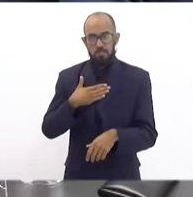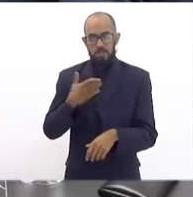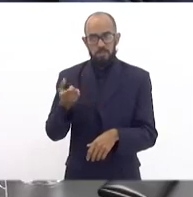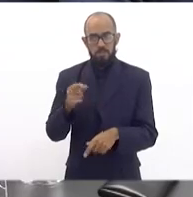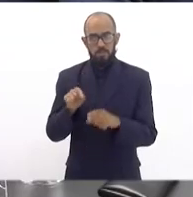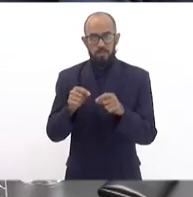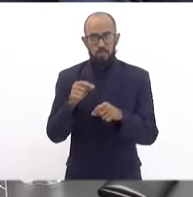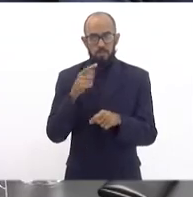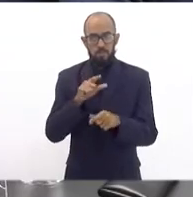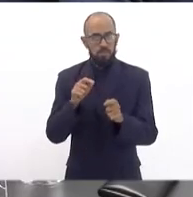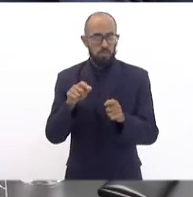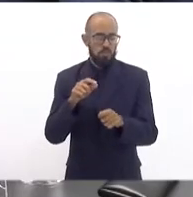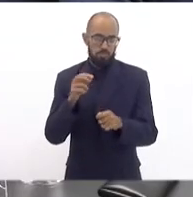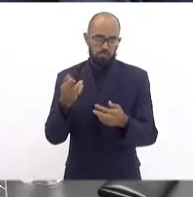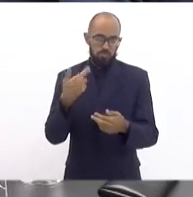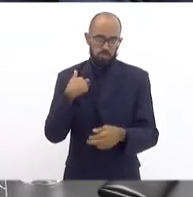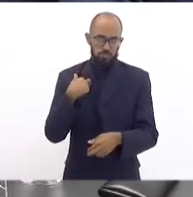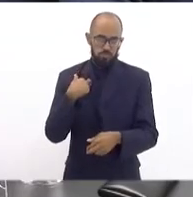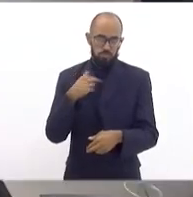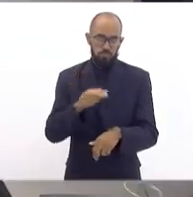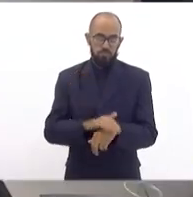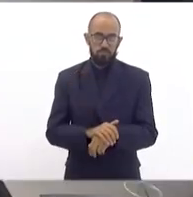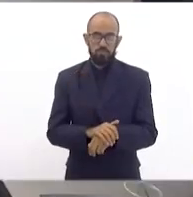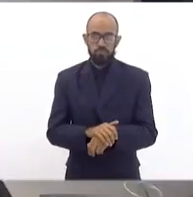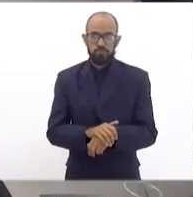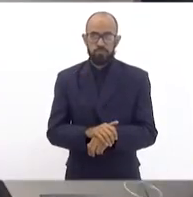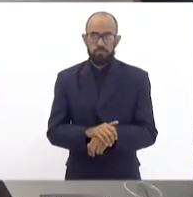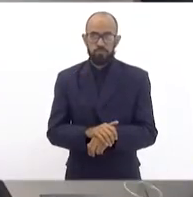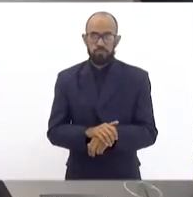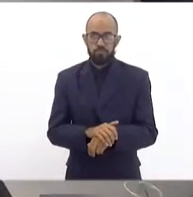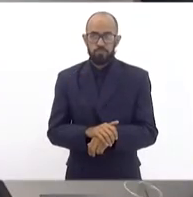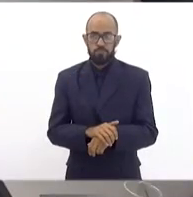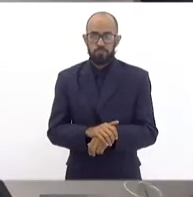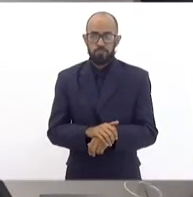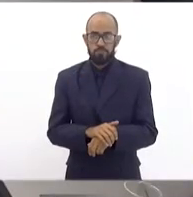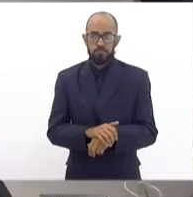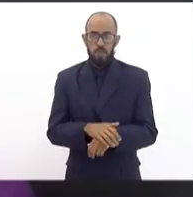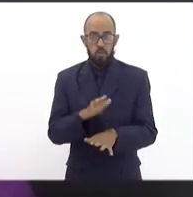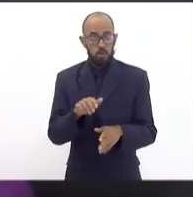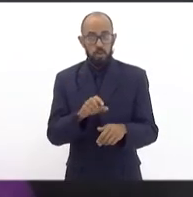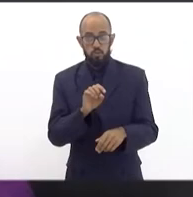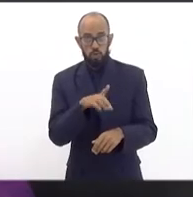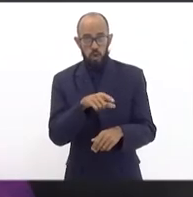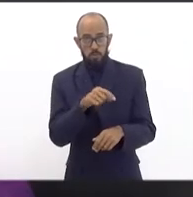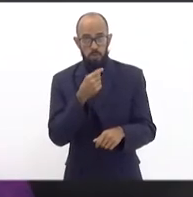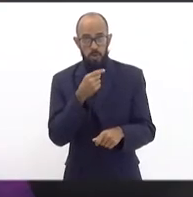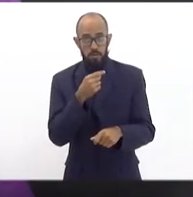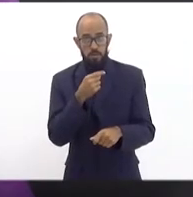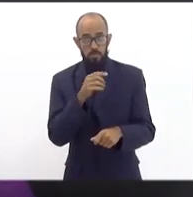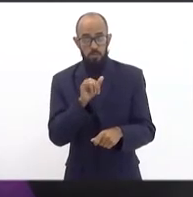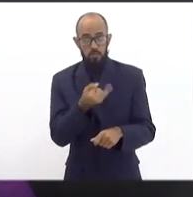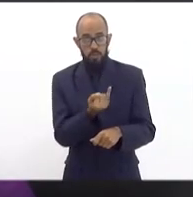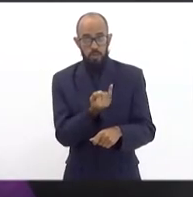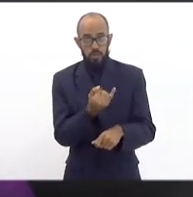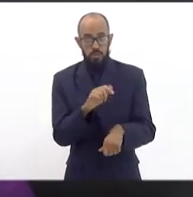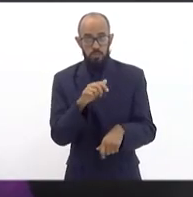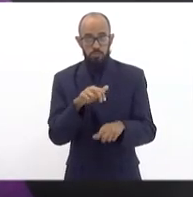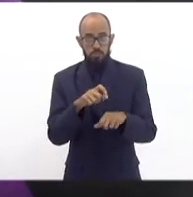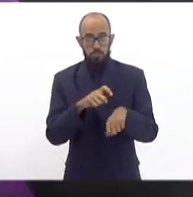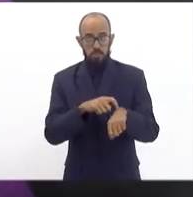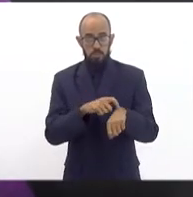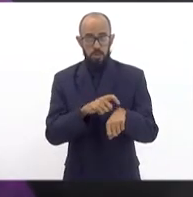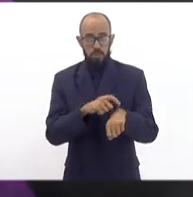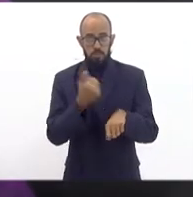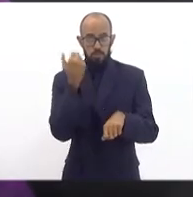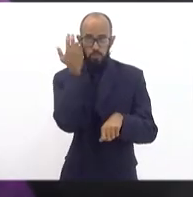responder sobre isso. Eu só gostaria que ele respondesse, já que o deputado Eliomar Coelho fez essa fórmula, essa pergunta, que ele possa até ser sucinto, que